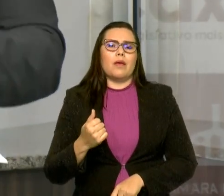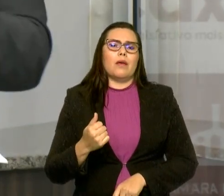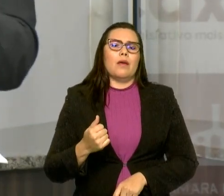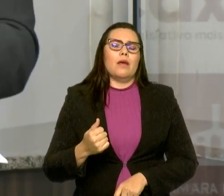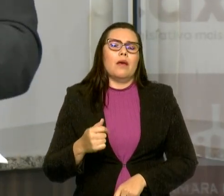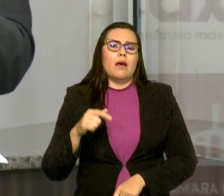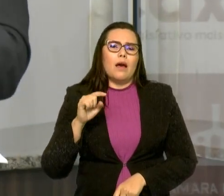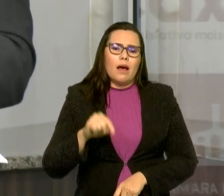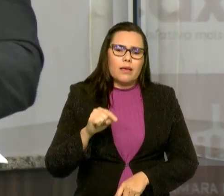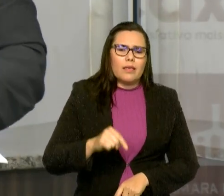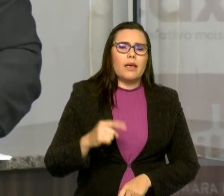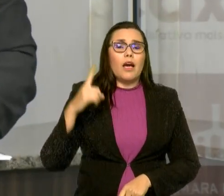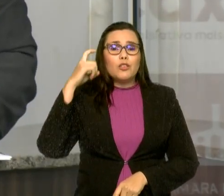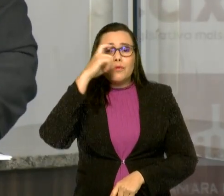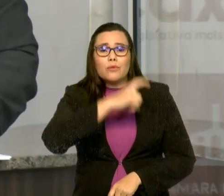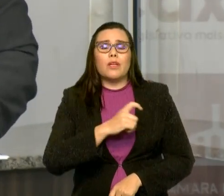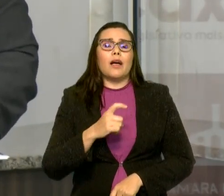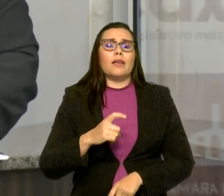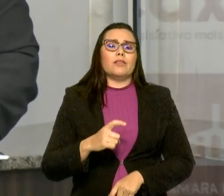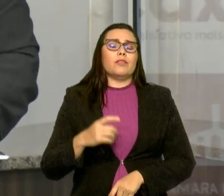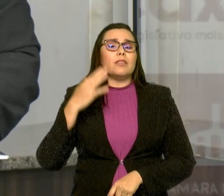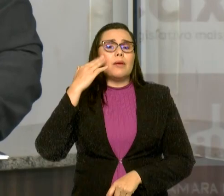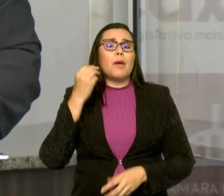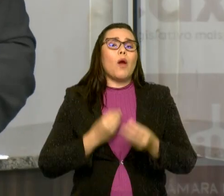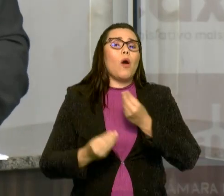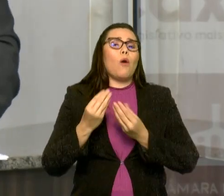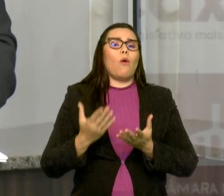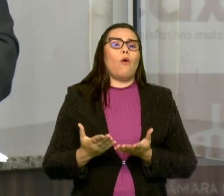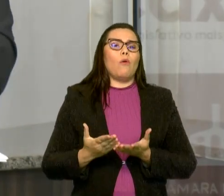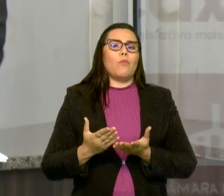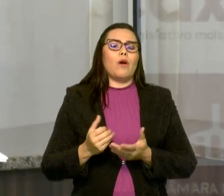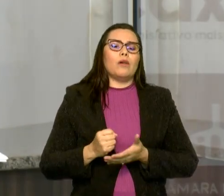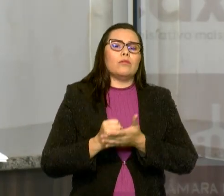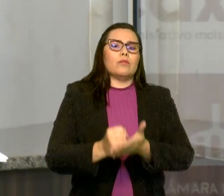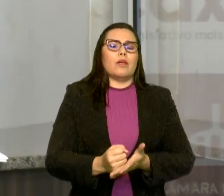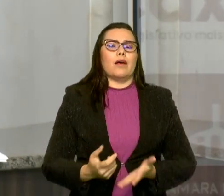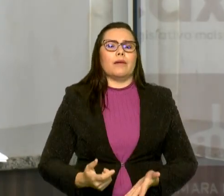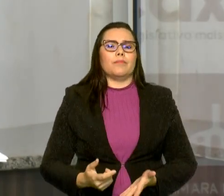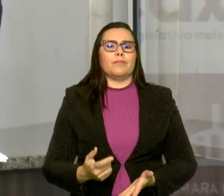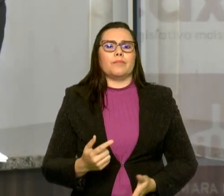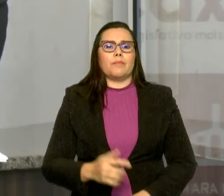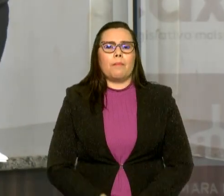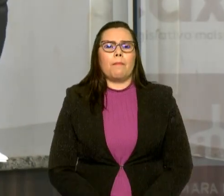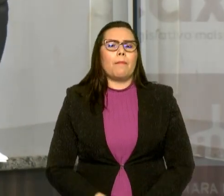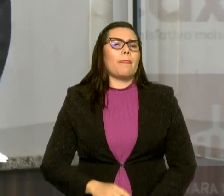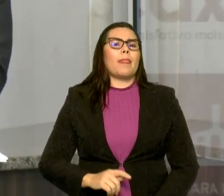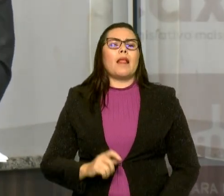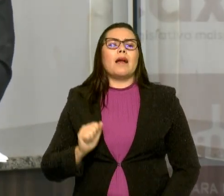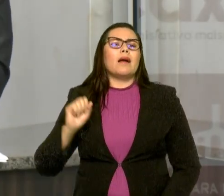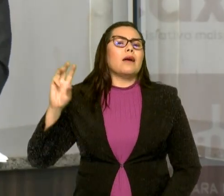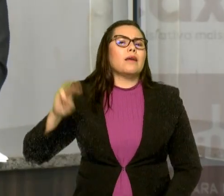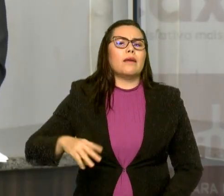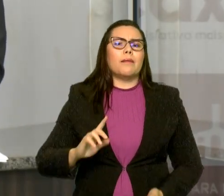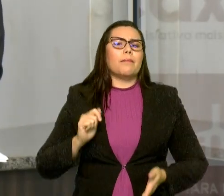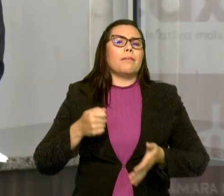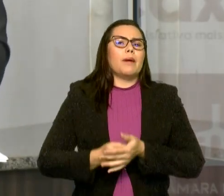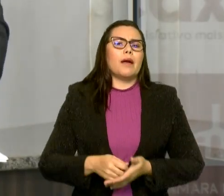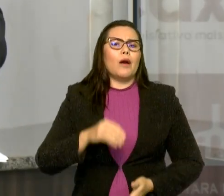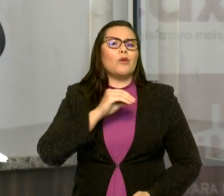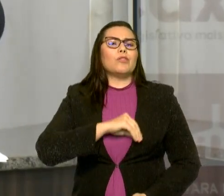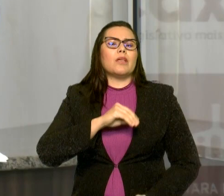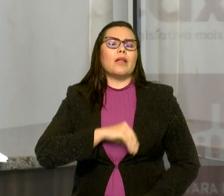público. Quem vai pagar, meu presidente da FAMEN, Ivo Rezende? O salário desse servidor é o contribuinte